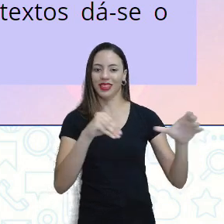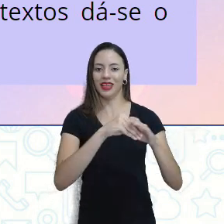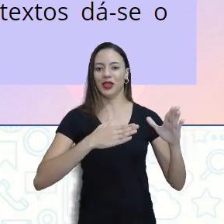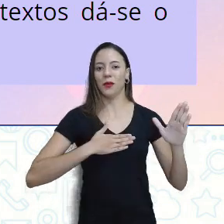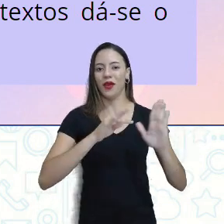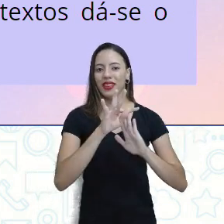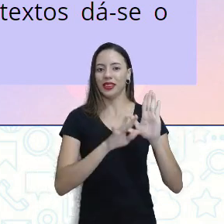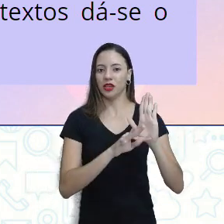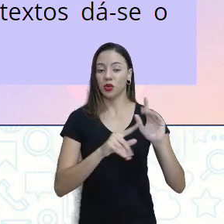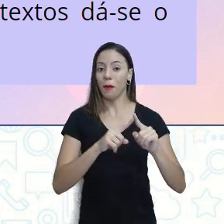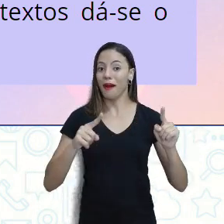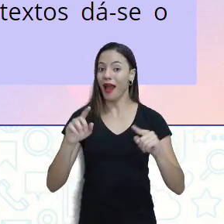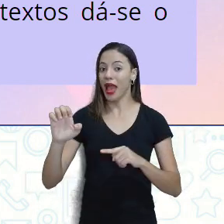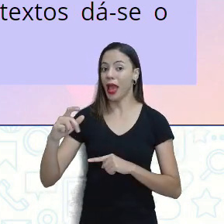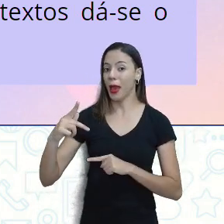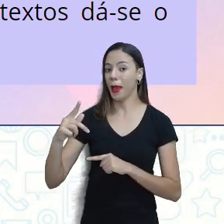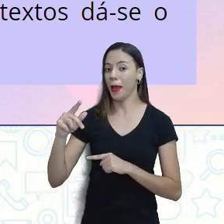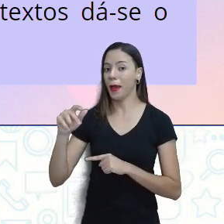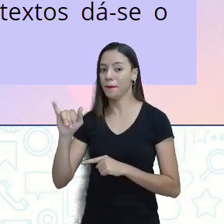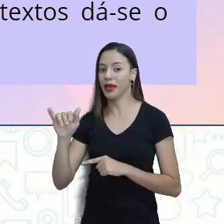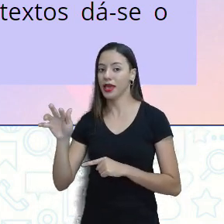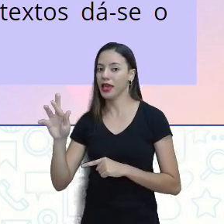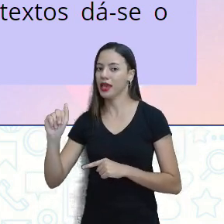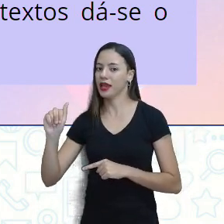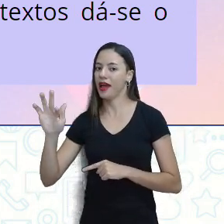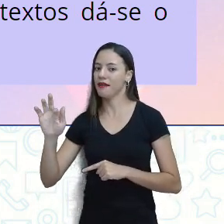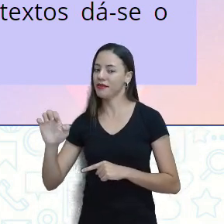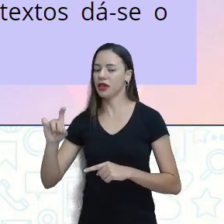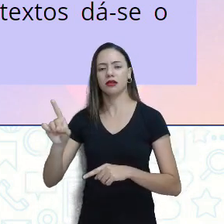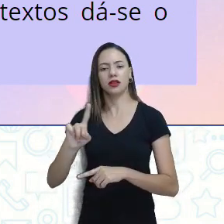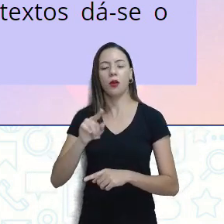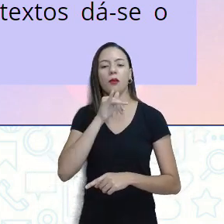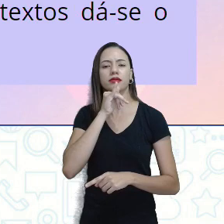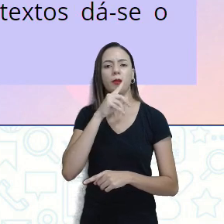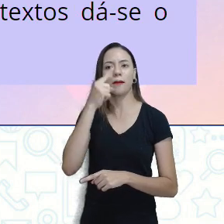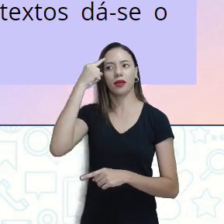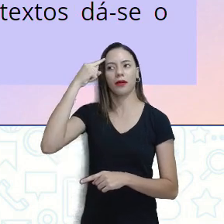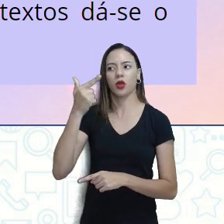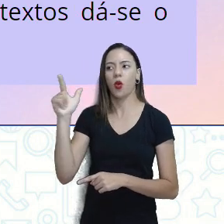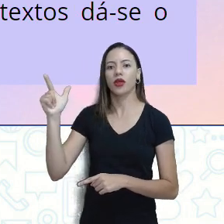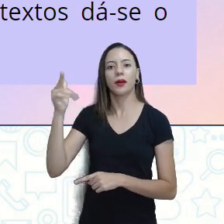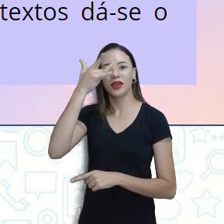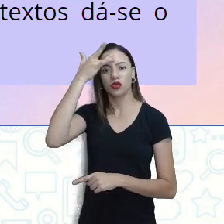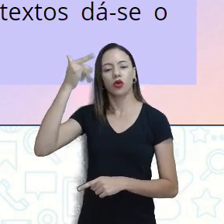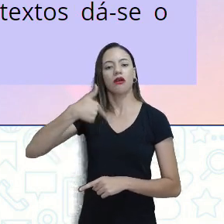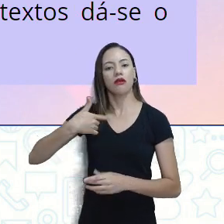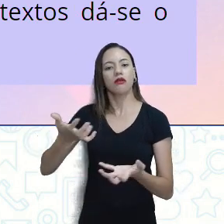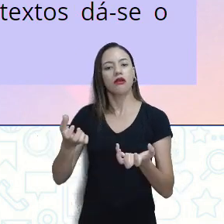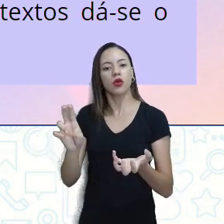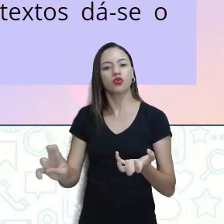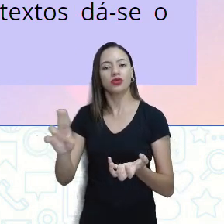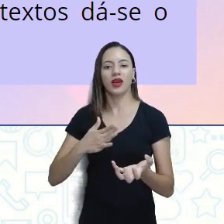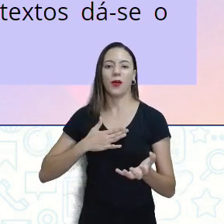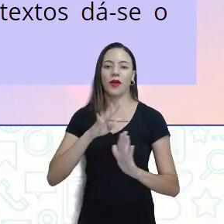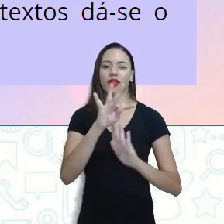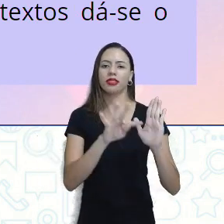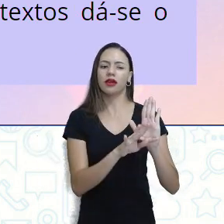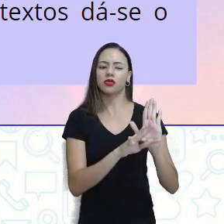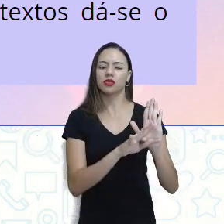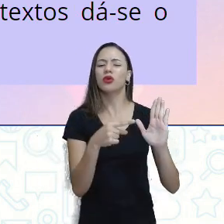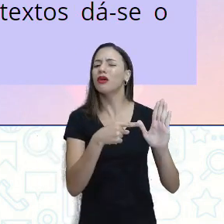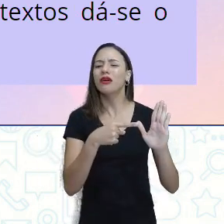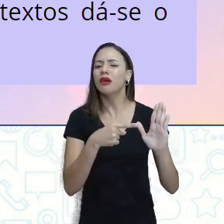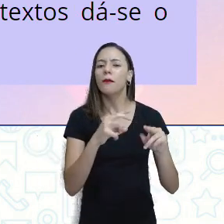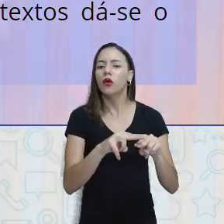você cita alguém, quer usar esse pensamento alheio no seu texto, você o faz para quê? Para fundamentar a